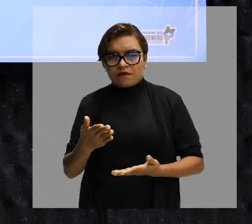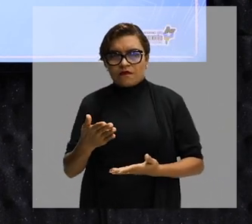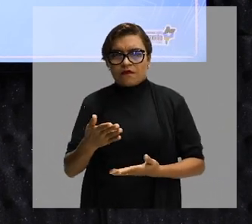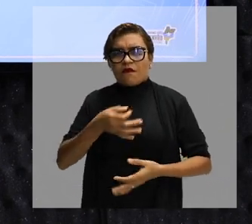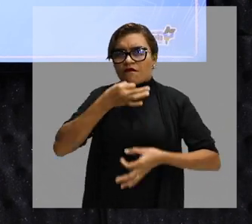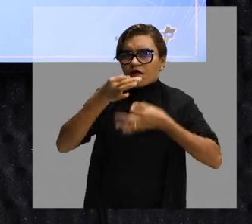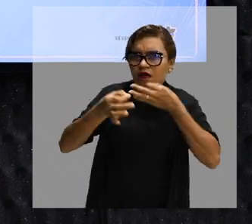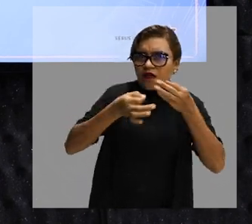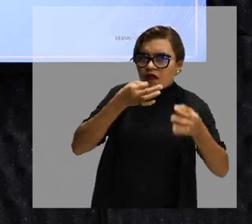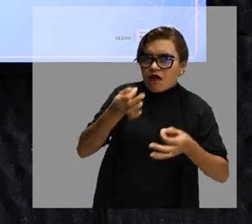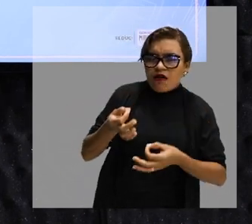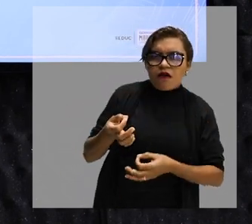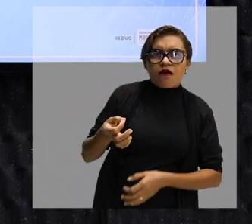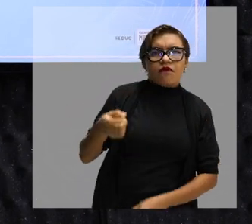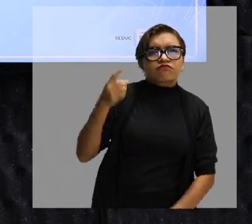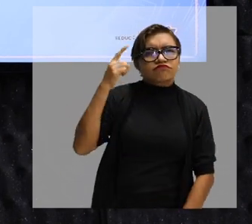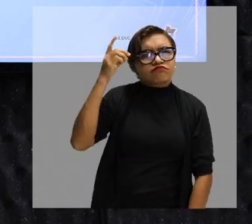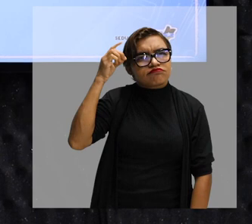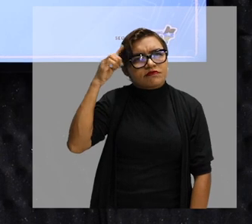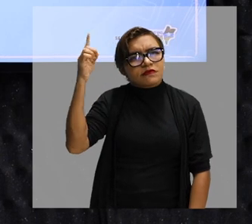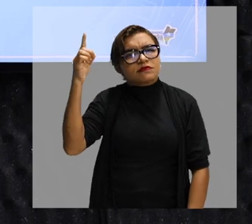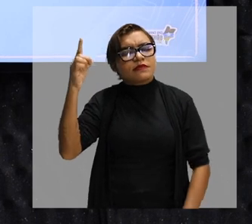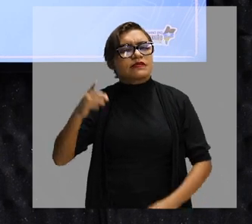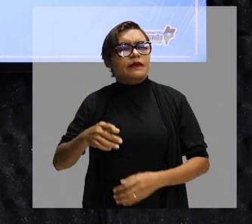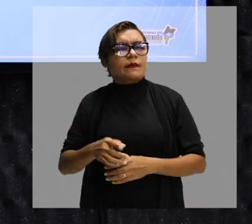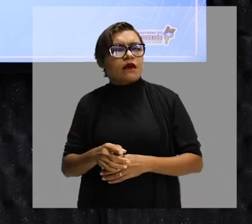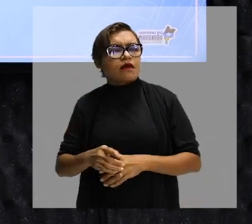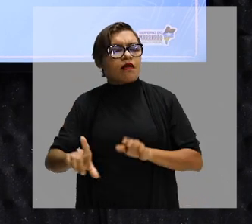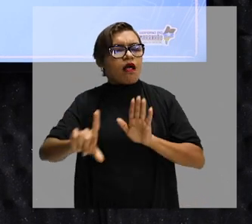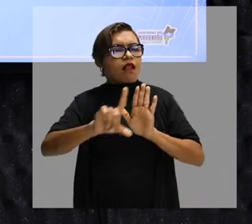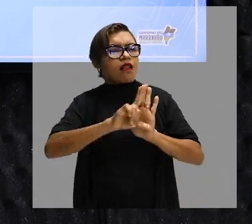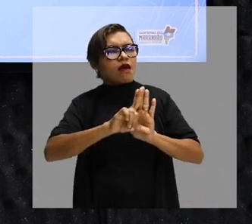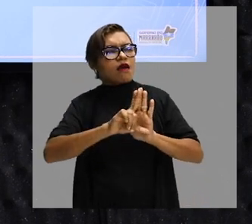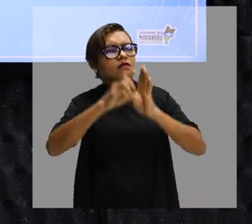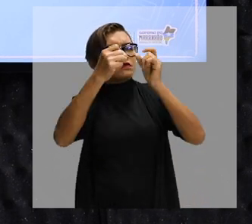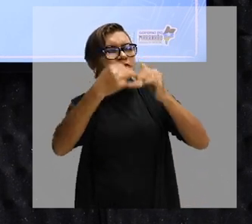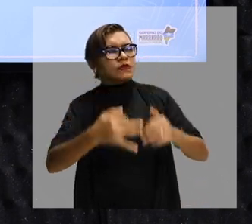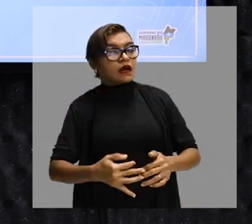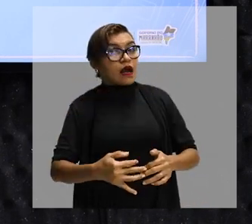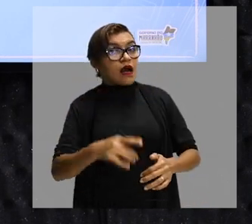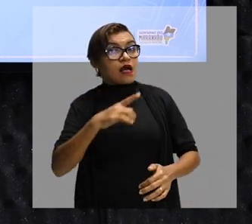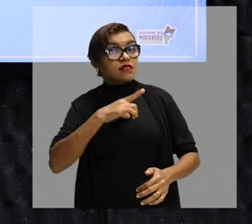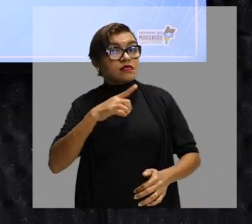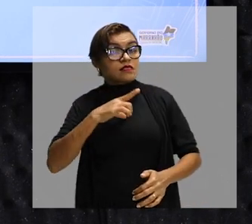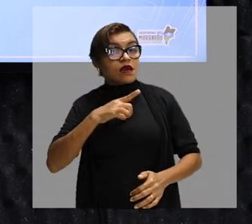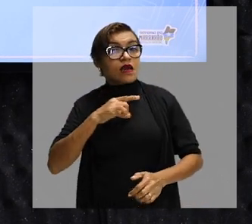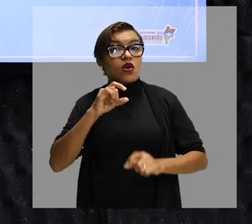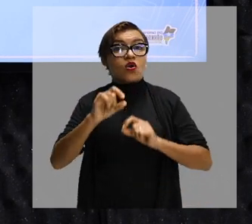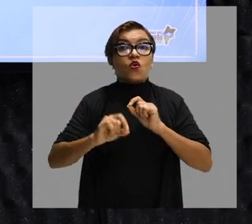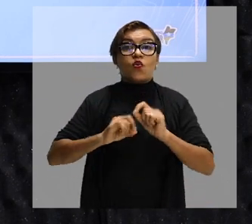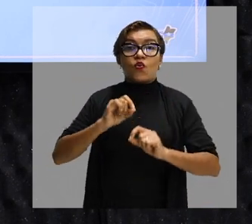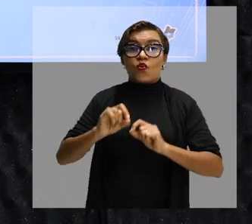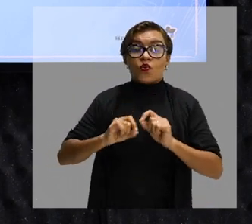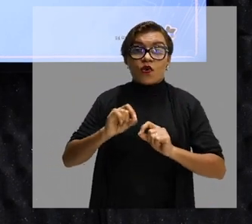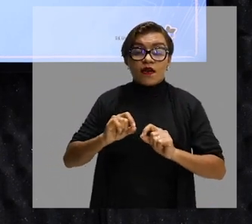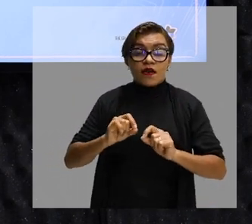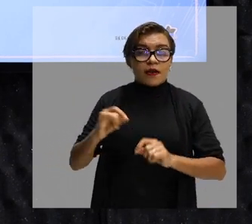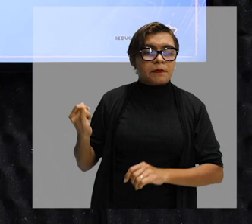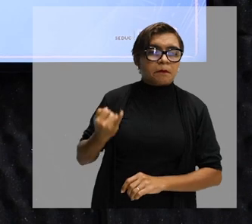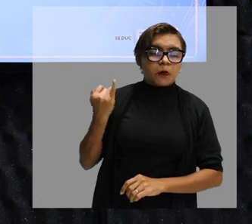defender suas ideias, promover suas leis, tá? Obviamente existiam vários critérios. E aqui nós vamos